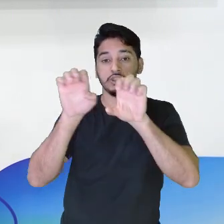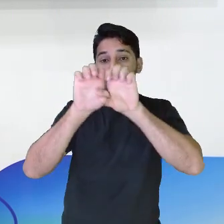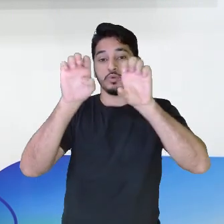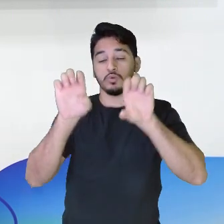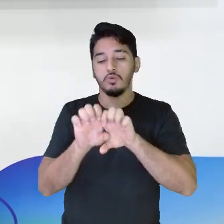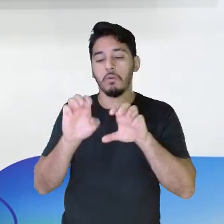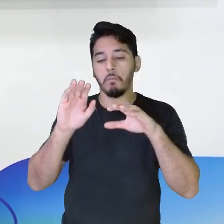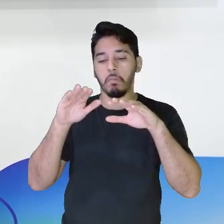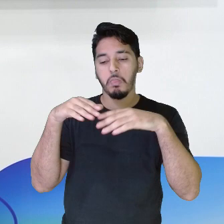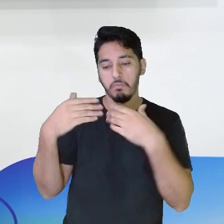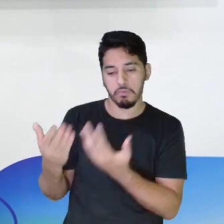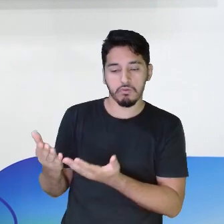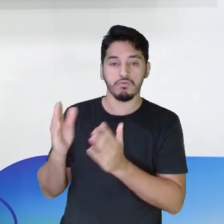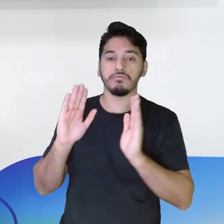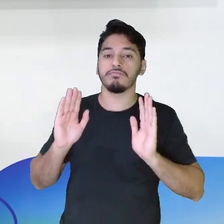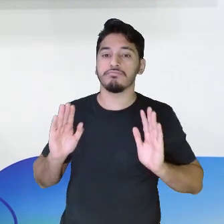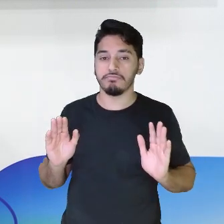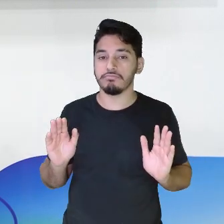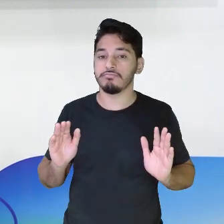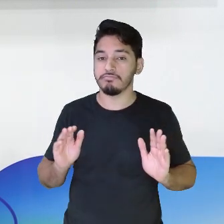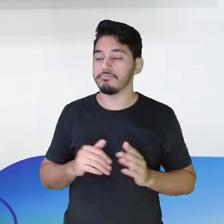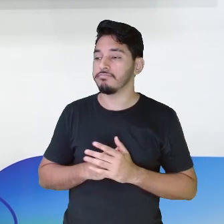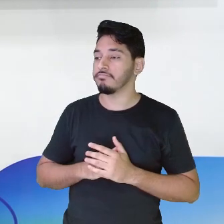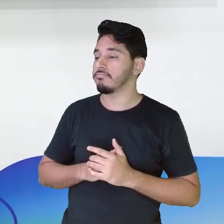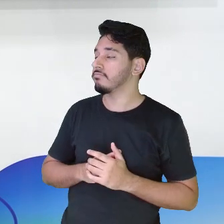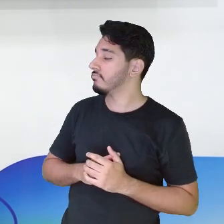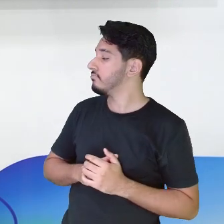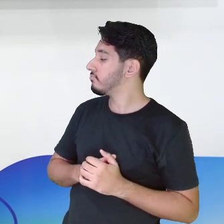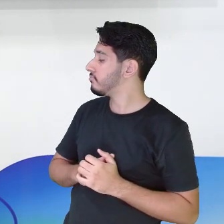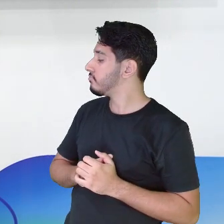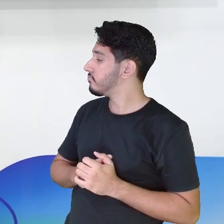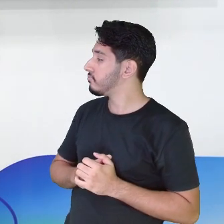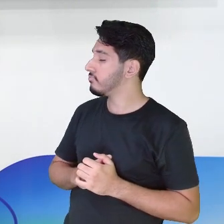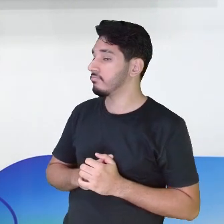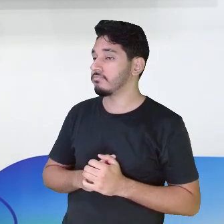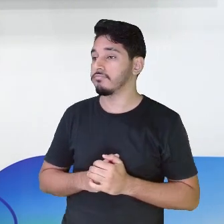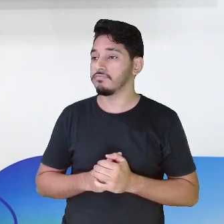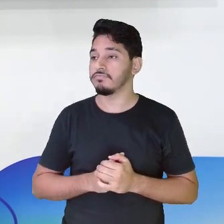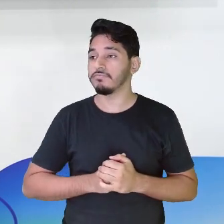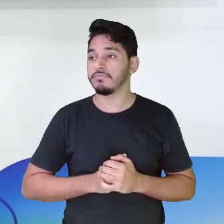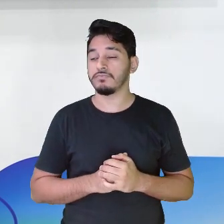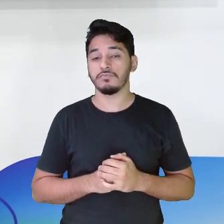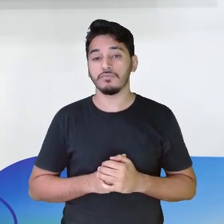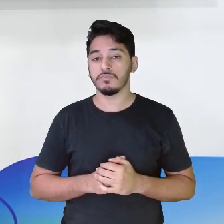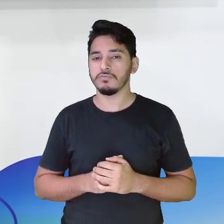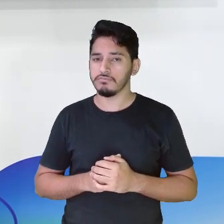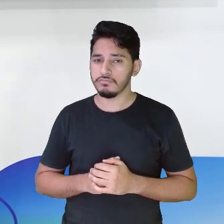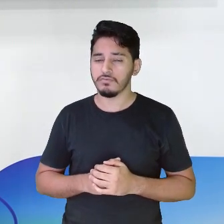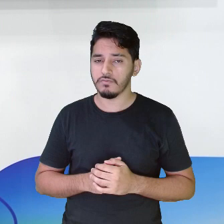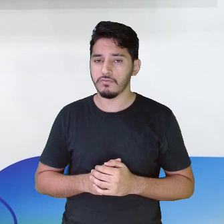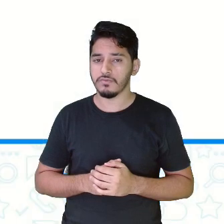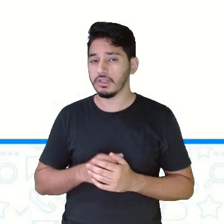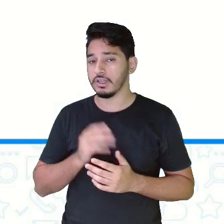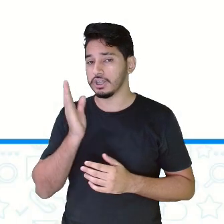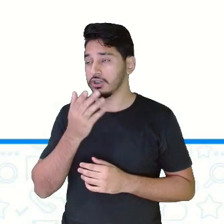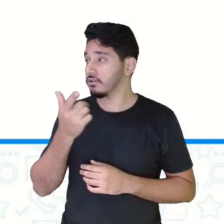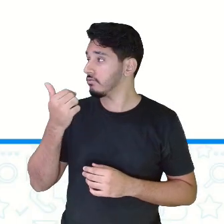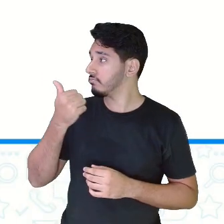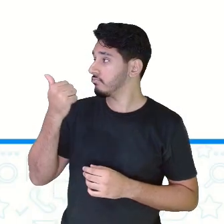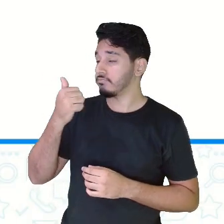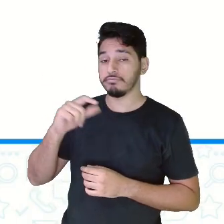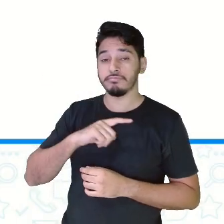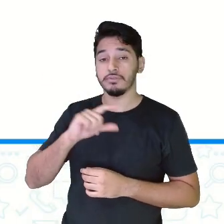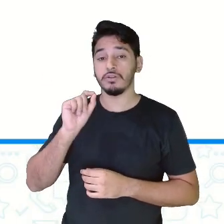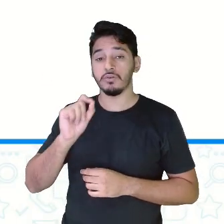na verdade, ela ser resistente ou não. Aí aqui eu já venho, né, com o meu ângulo reto, já